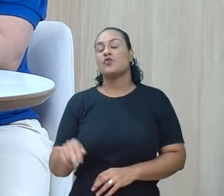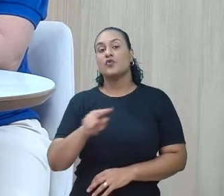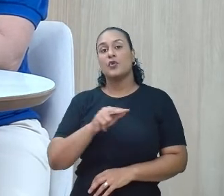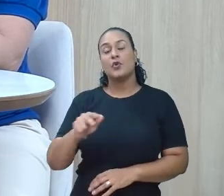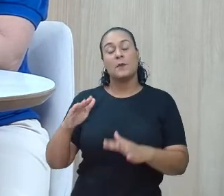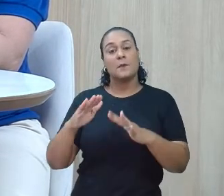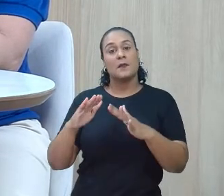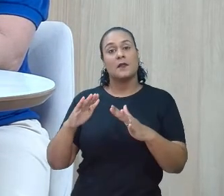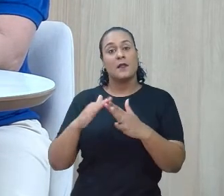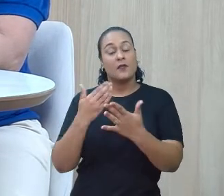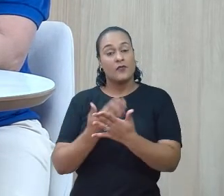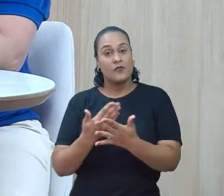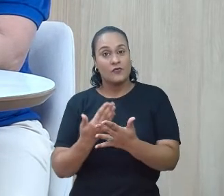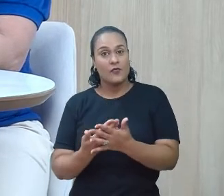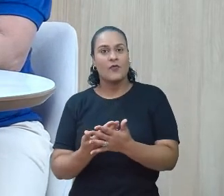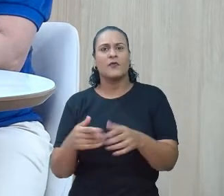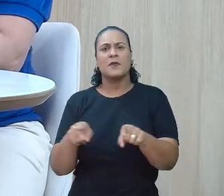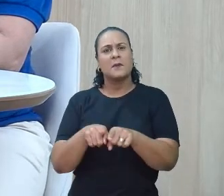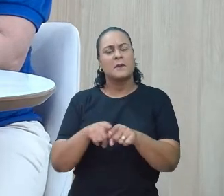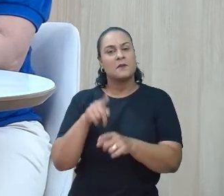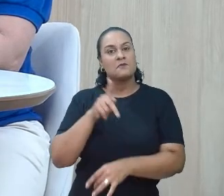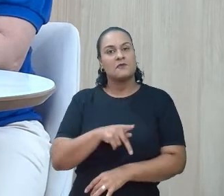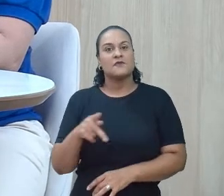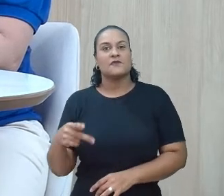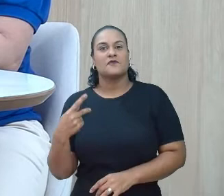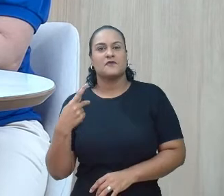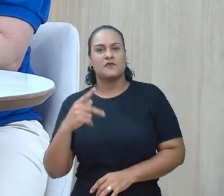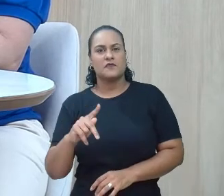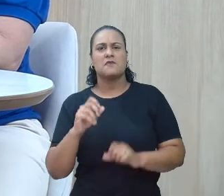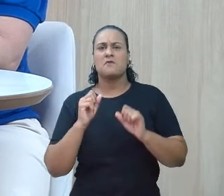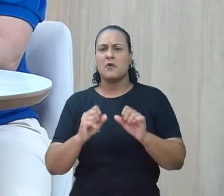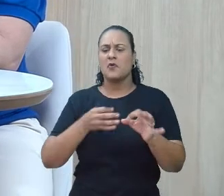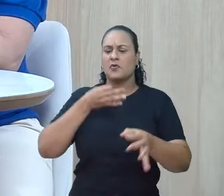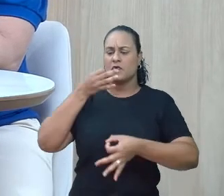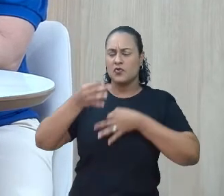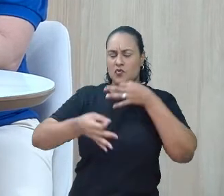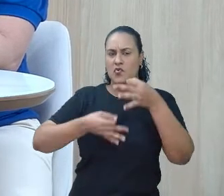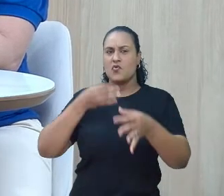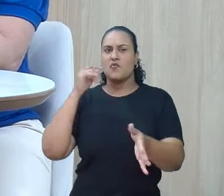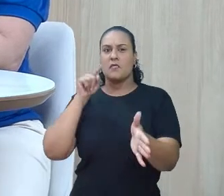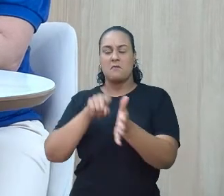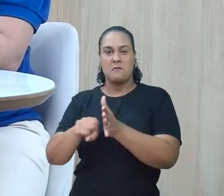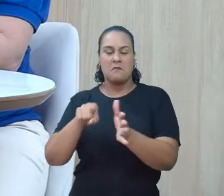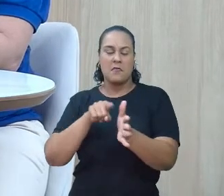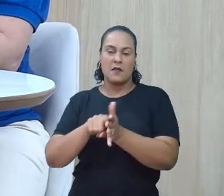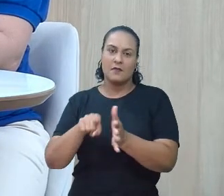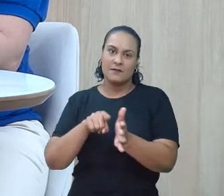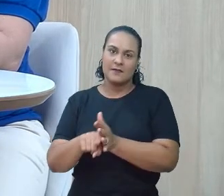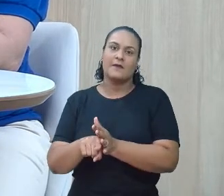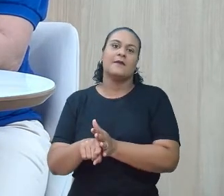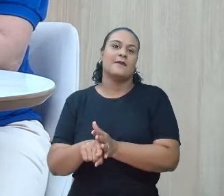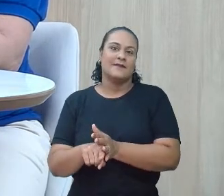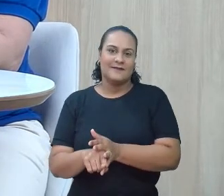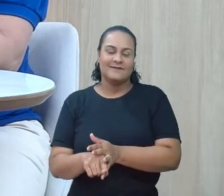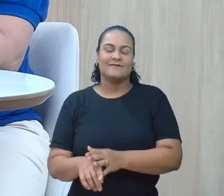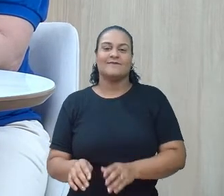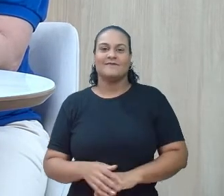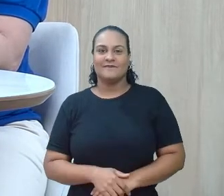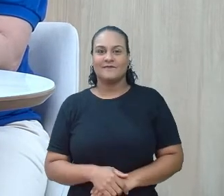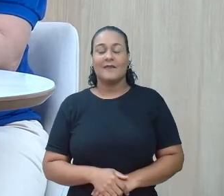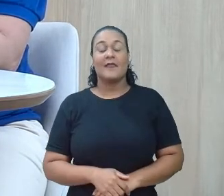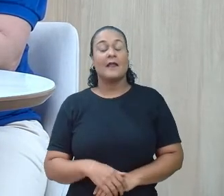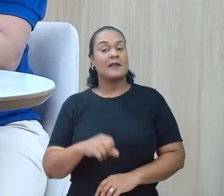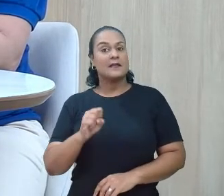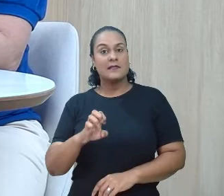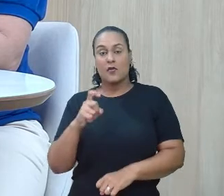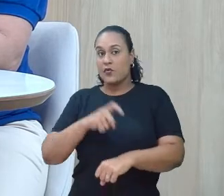gente interagir, tirar dúvidas, tá? Então pode colocar aqui o questionamento que vocês quiserem fazer, né? Se não der